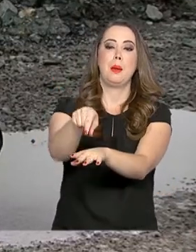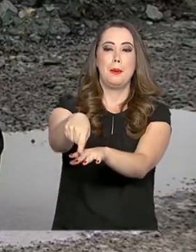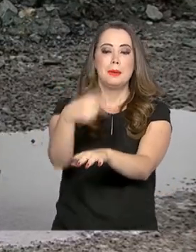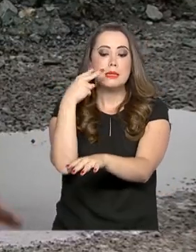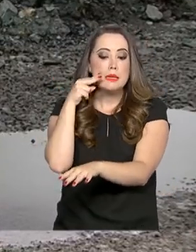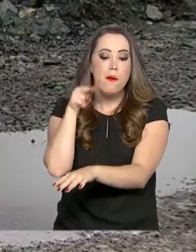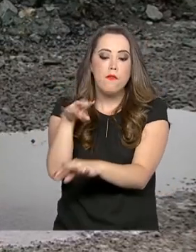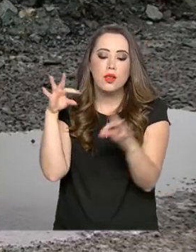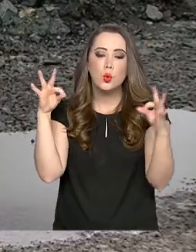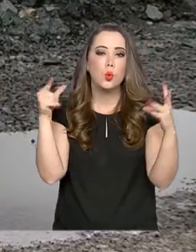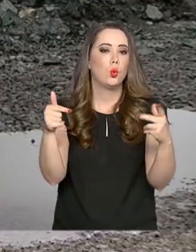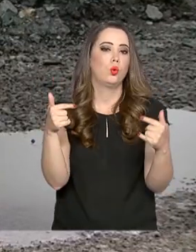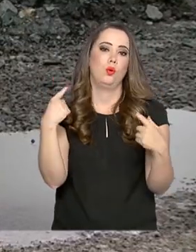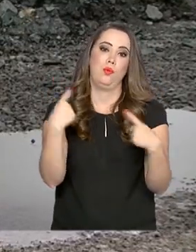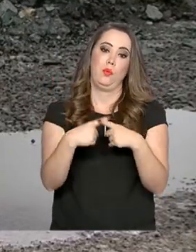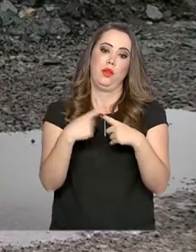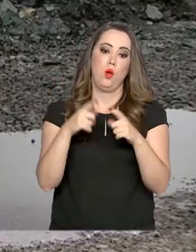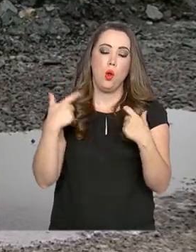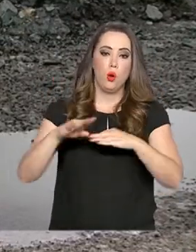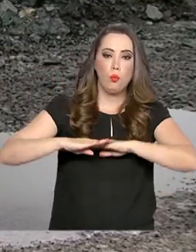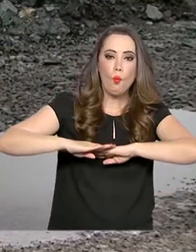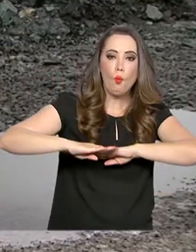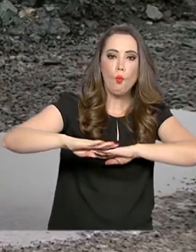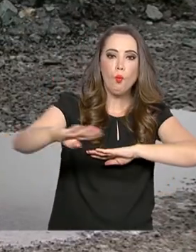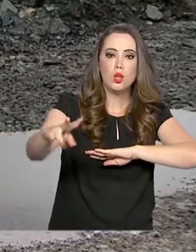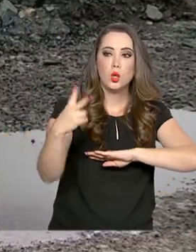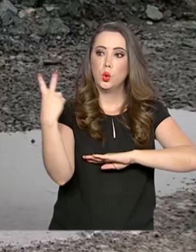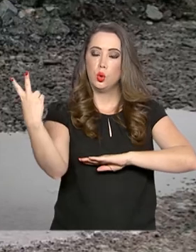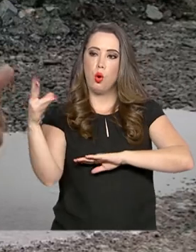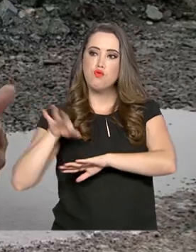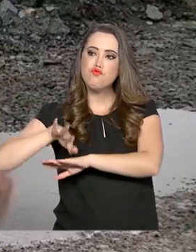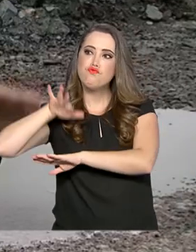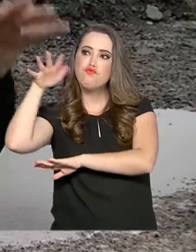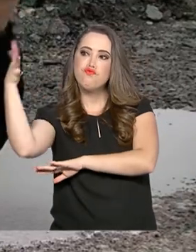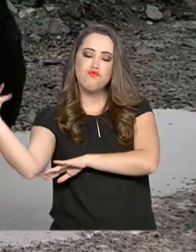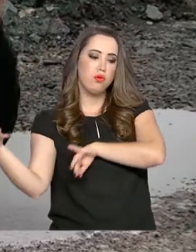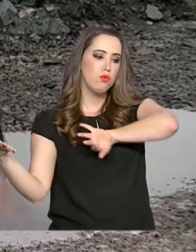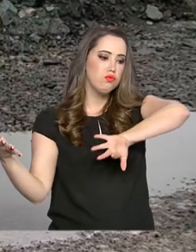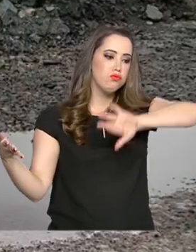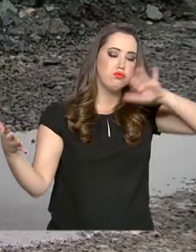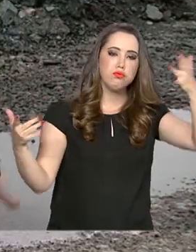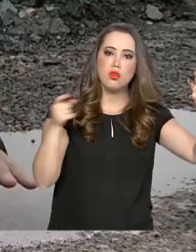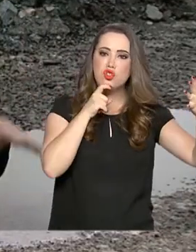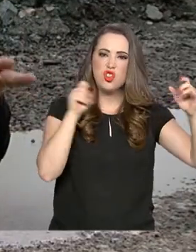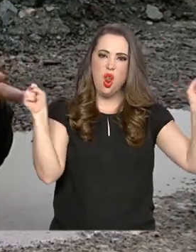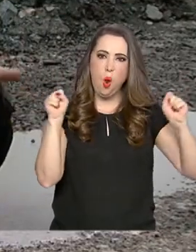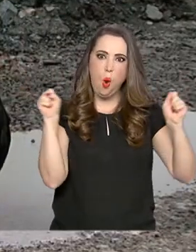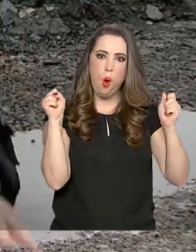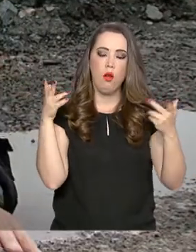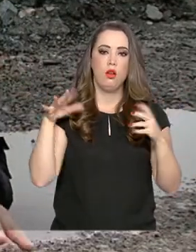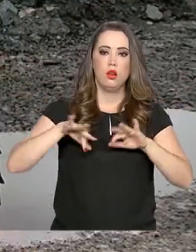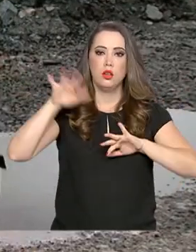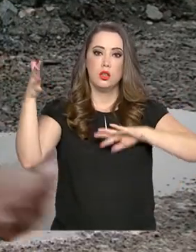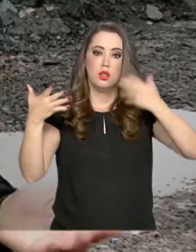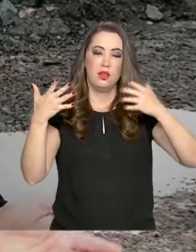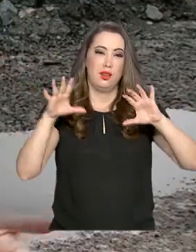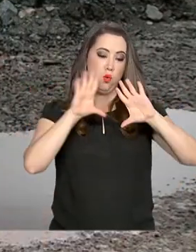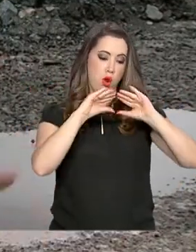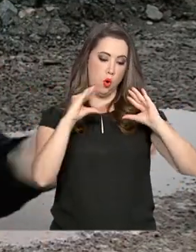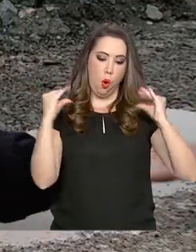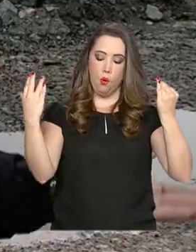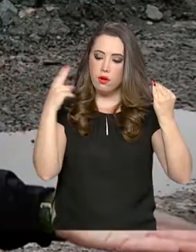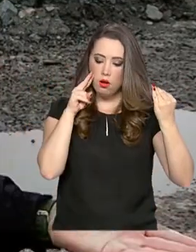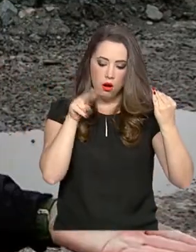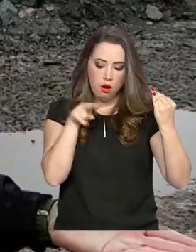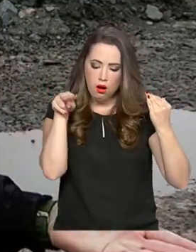visibilidade completa, já que essa pista fica no meio de duas geleiras. Portanto, quando o teto baixa, ou seja, as nuvens ficam muito baixas, o piloto